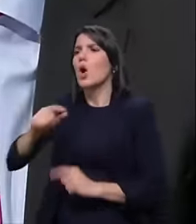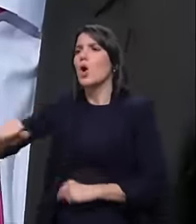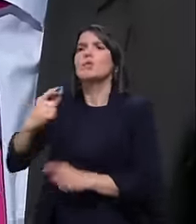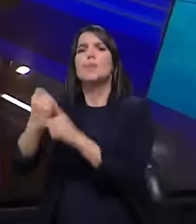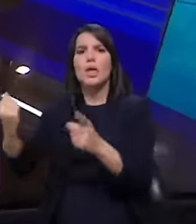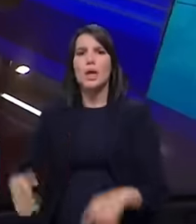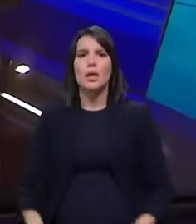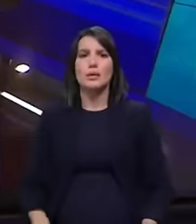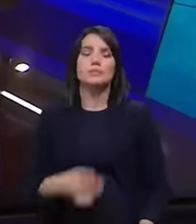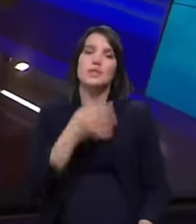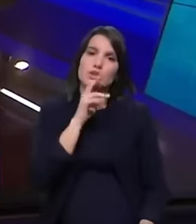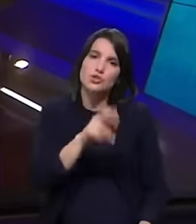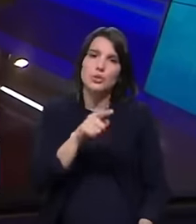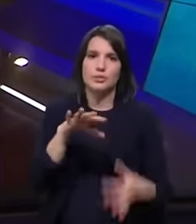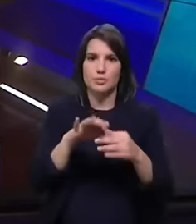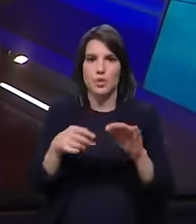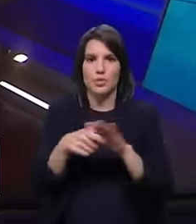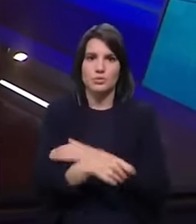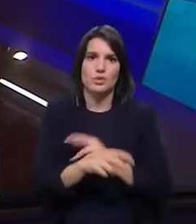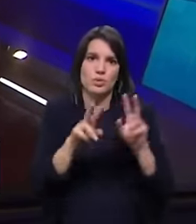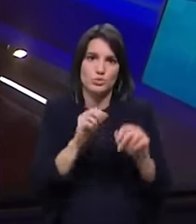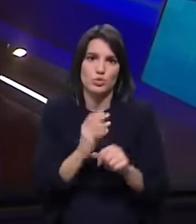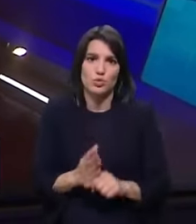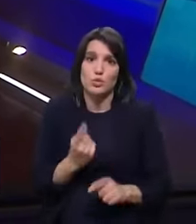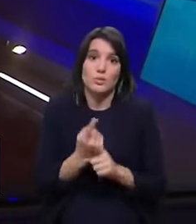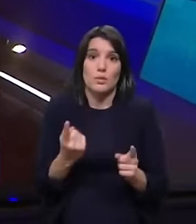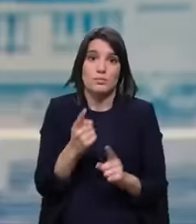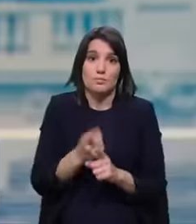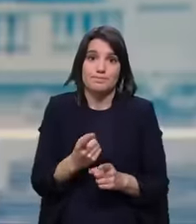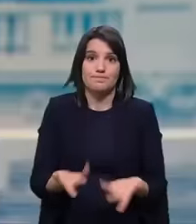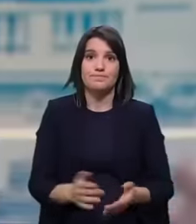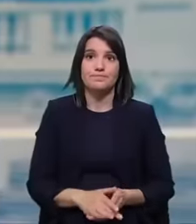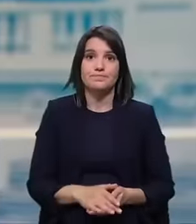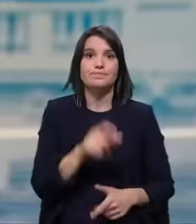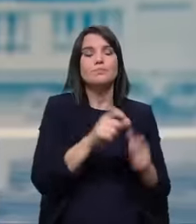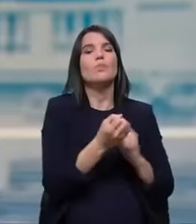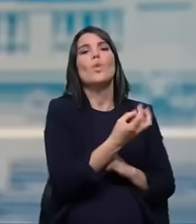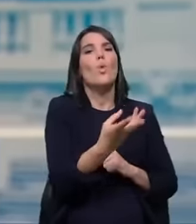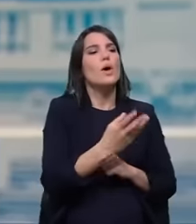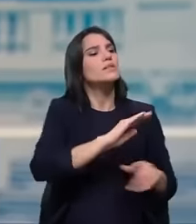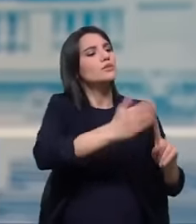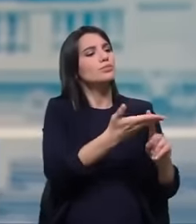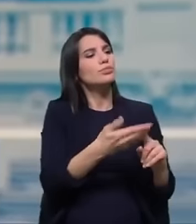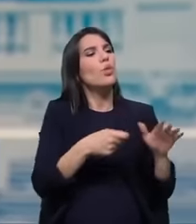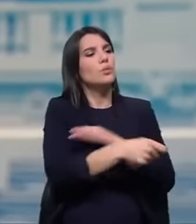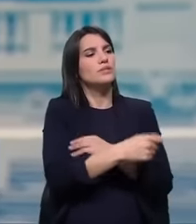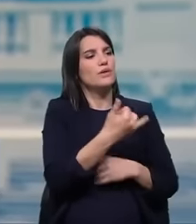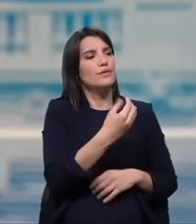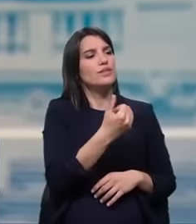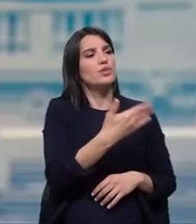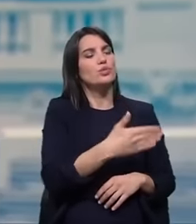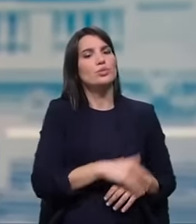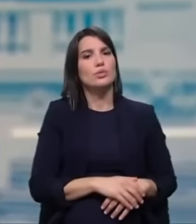Mortágua, à questão da corrupção para podermos ir para outros temas, senão não saímos deste tema. Sabe quantas pessoas foram condenadas por corrupção em 2021?